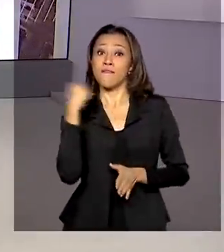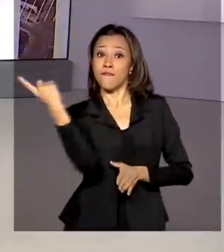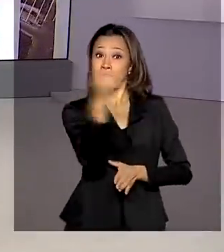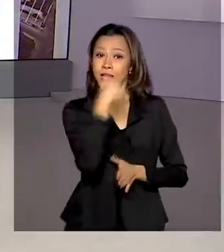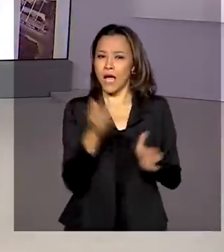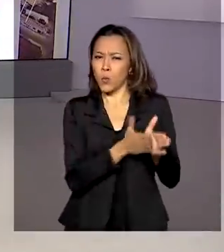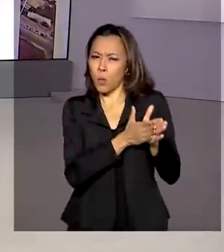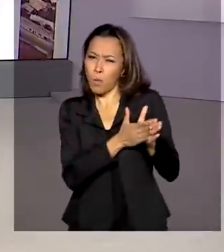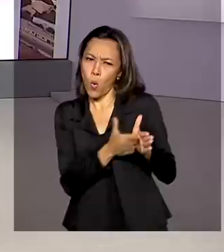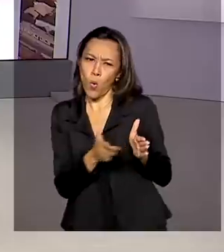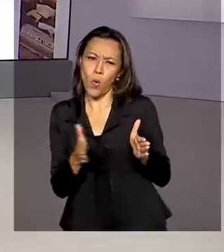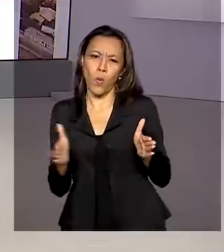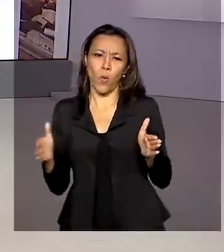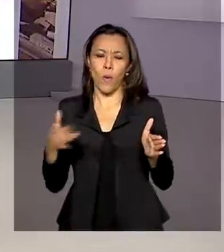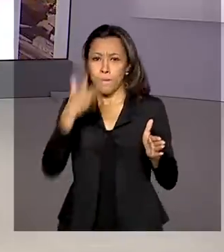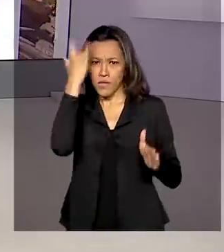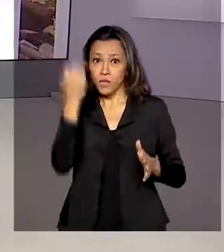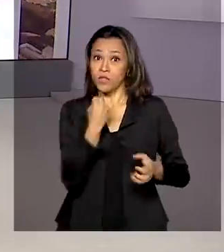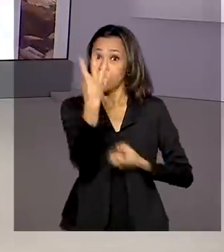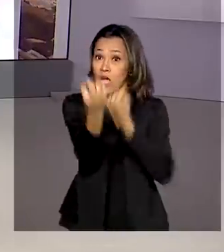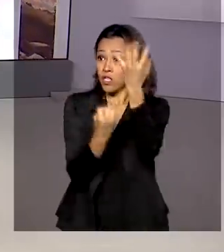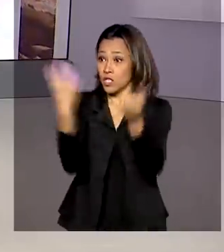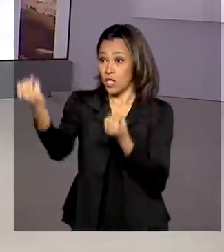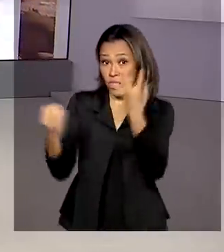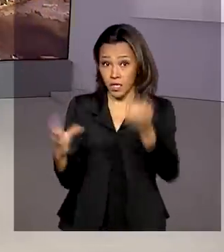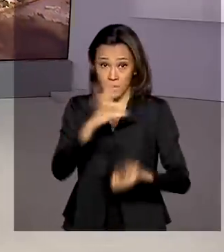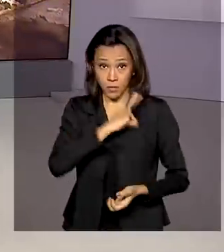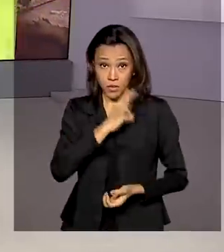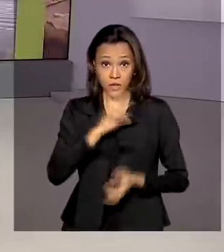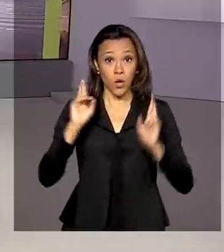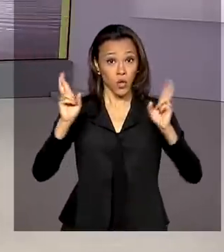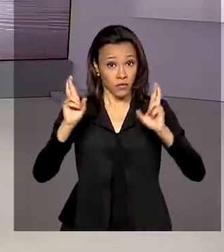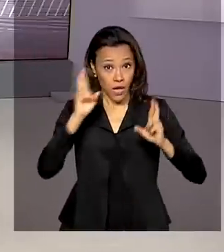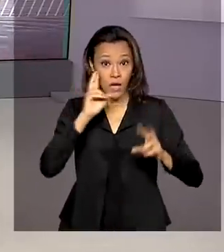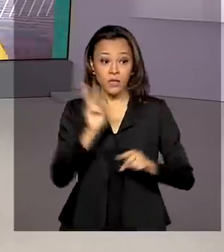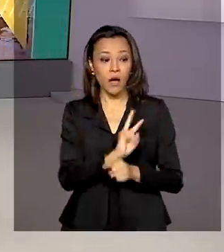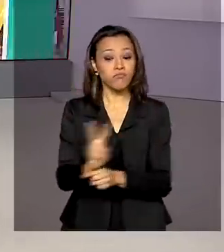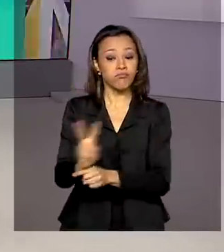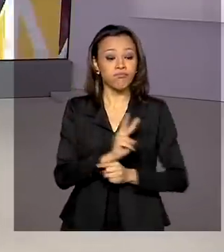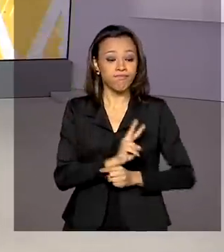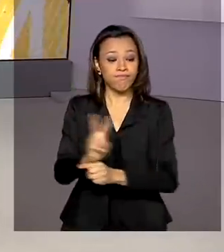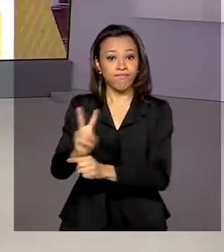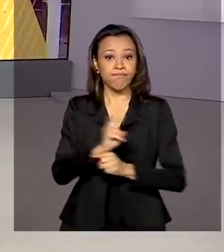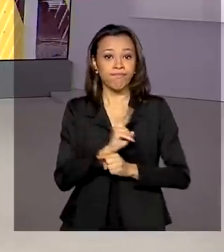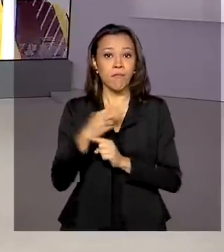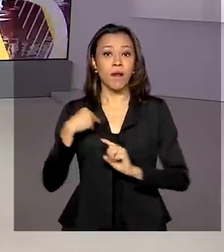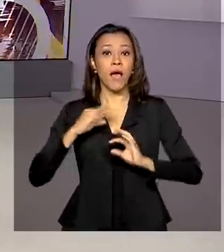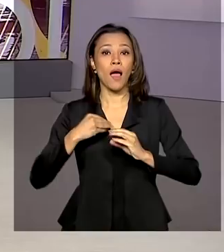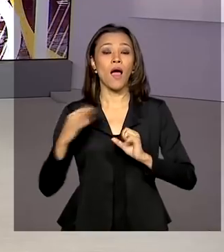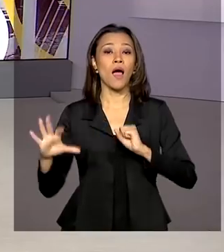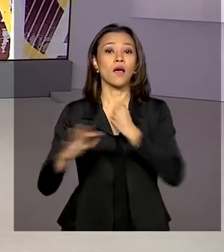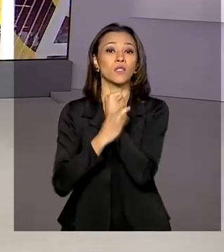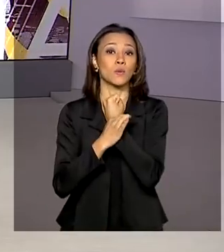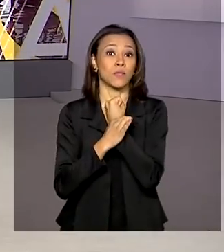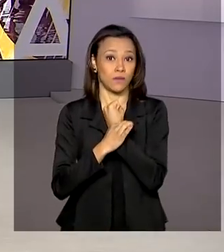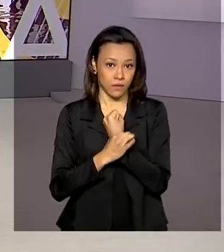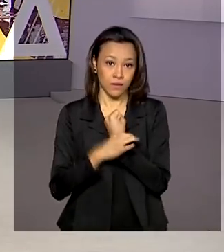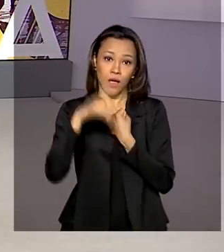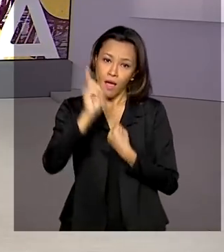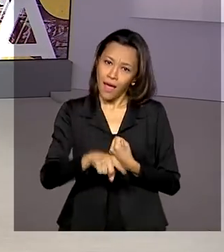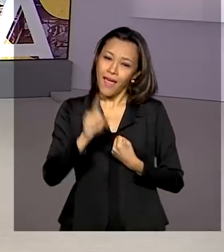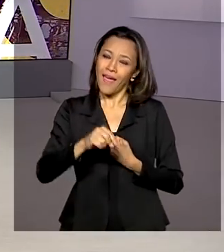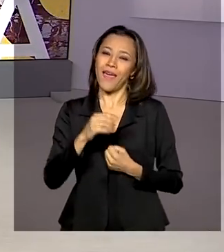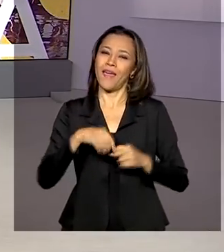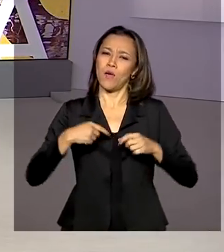muita gente viajando e a Polícia Rodoviária Federal está nas estradas para fiscalizar e ajudar na segurança. É a Operação Nossa